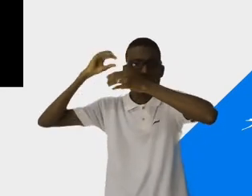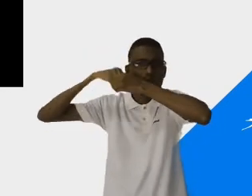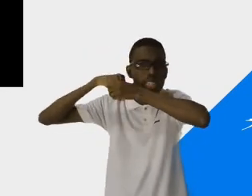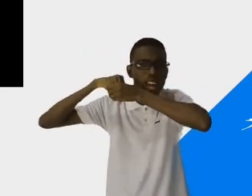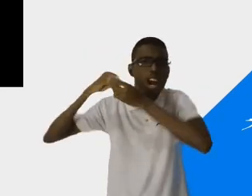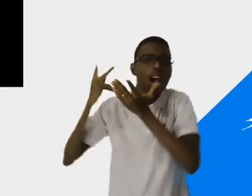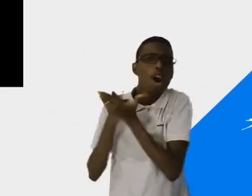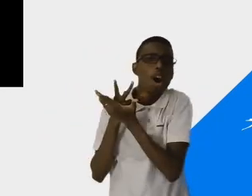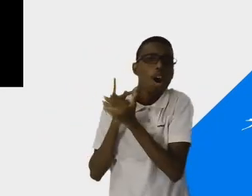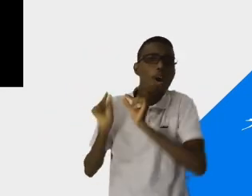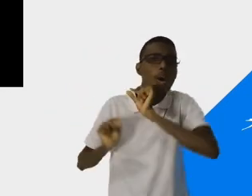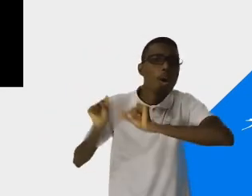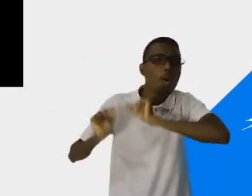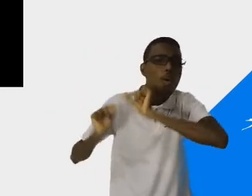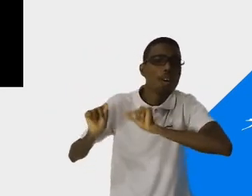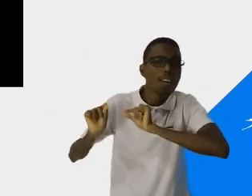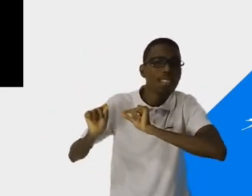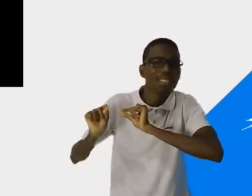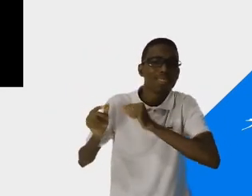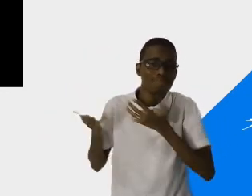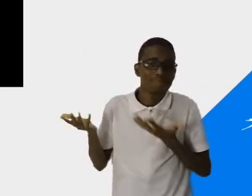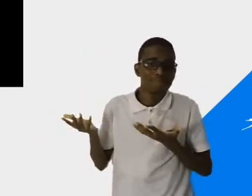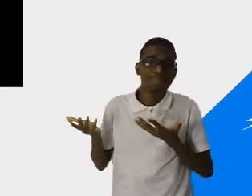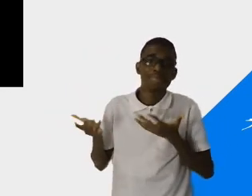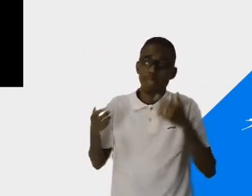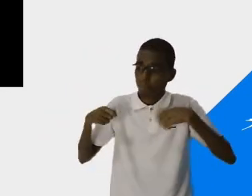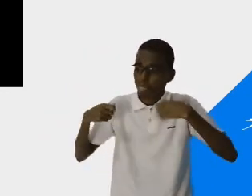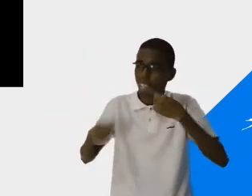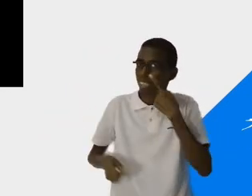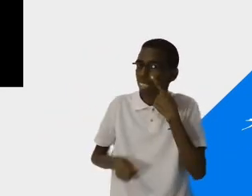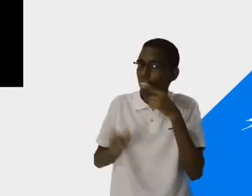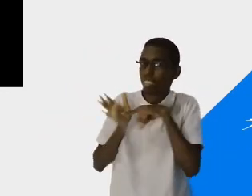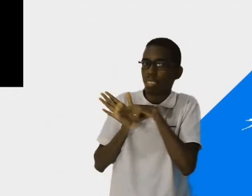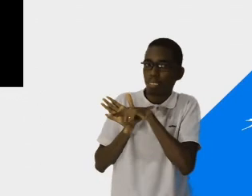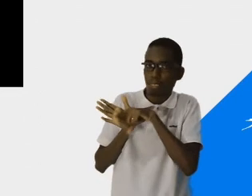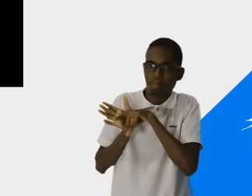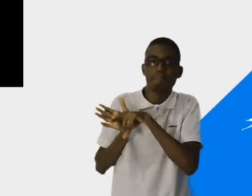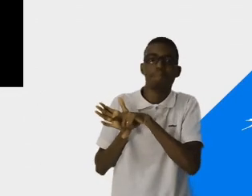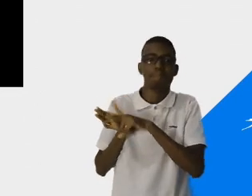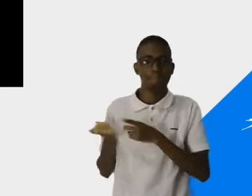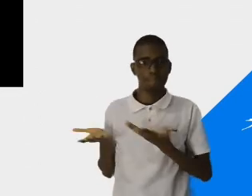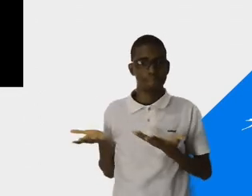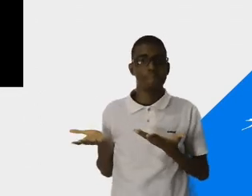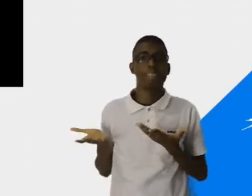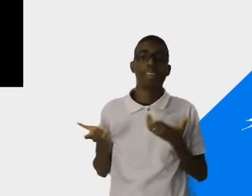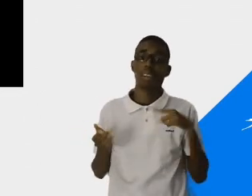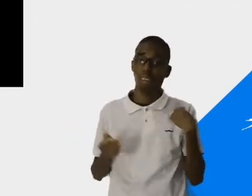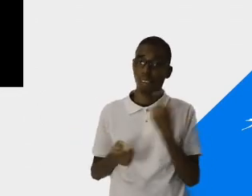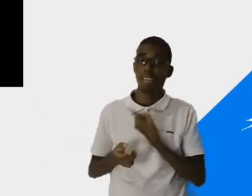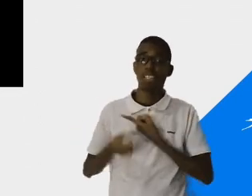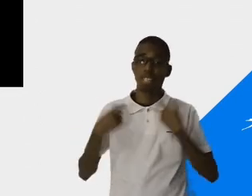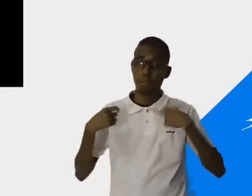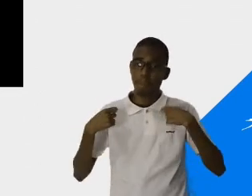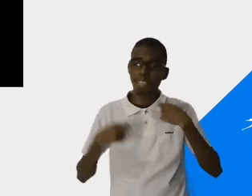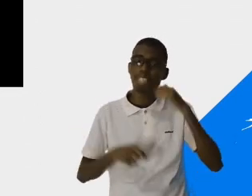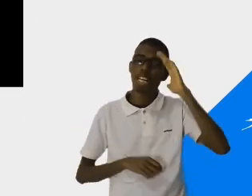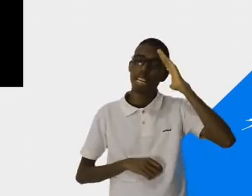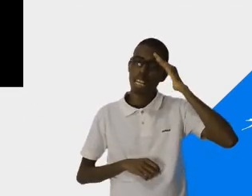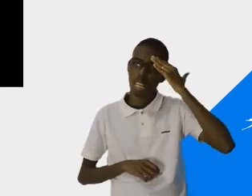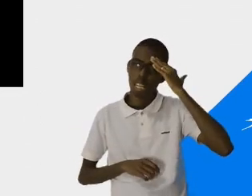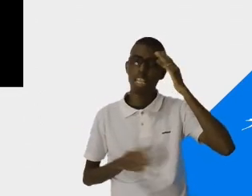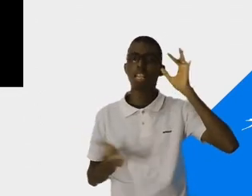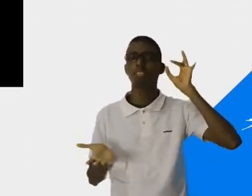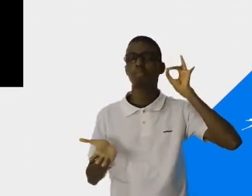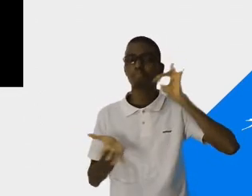um transtorno sexual, de impulso sexual. Então, a gente tem que entender, sim, das